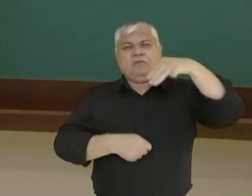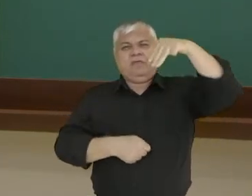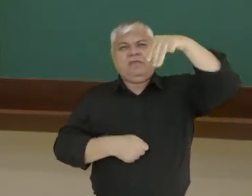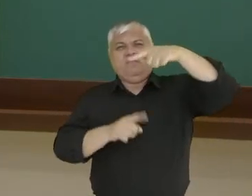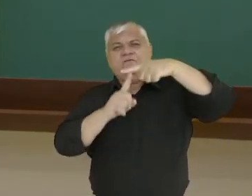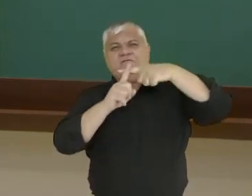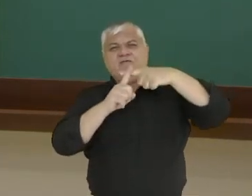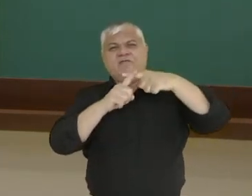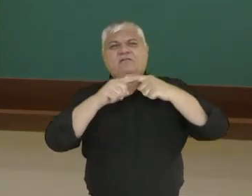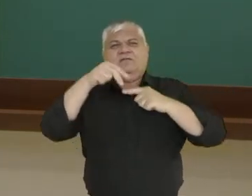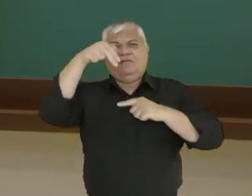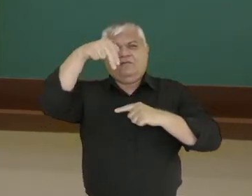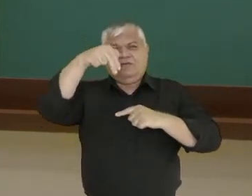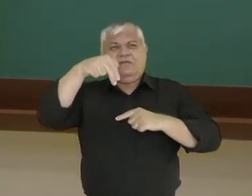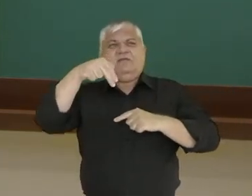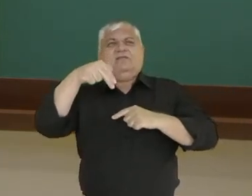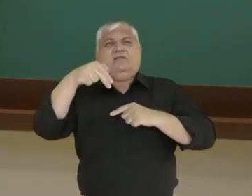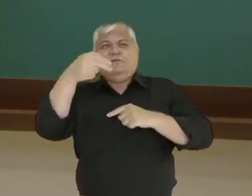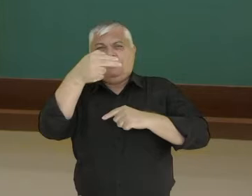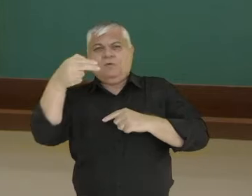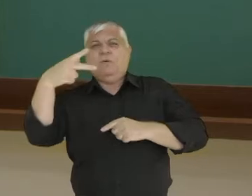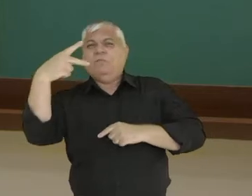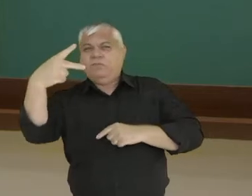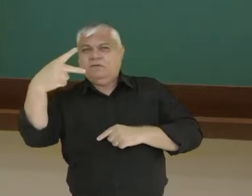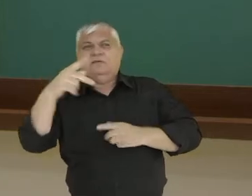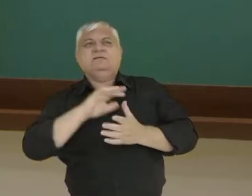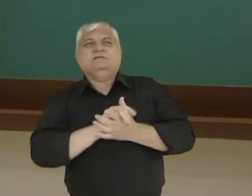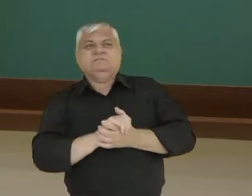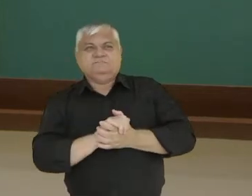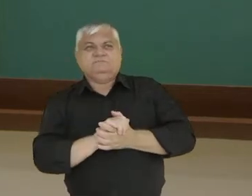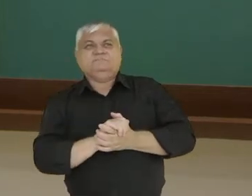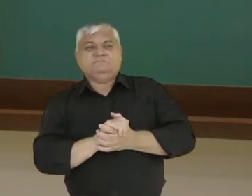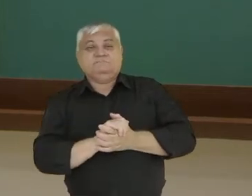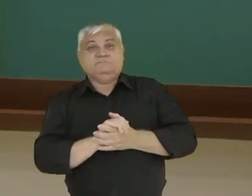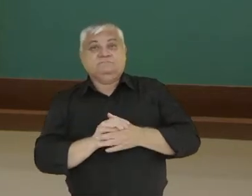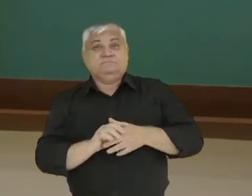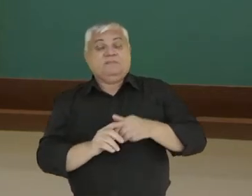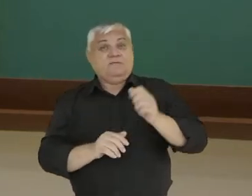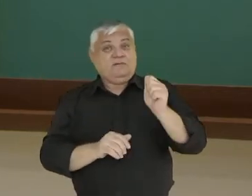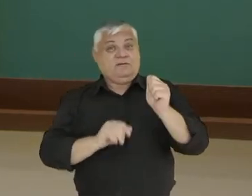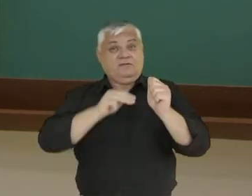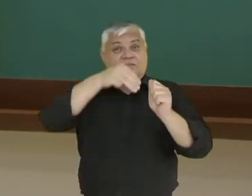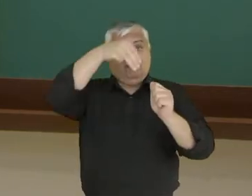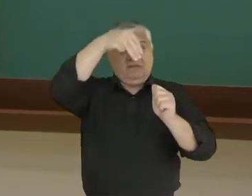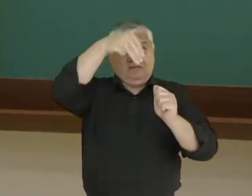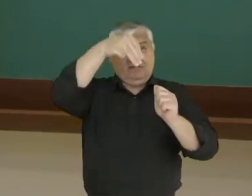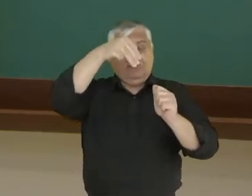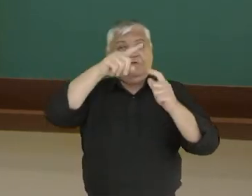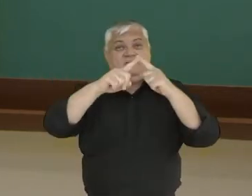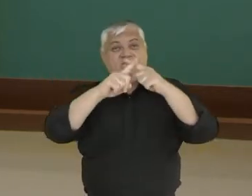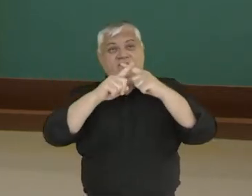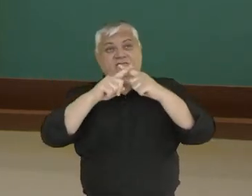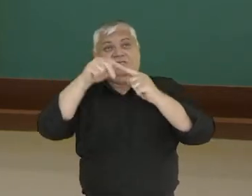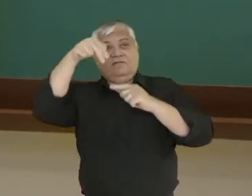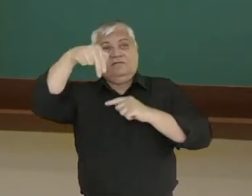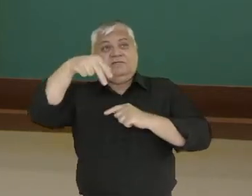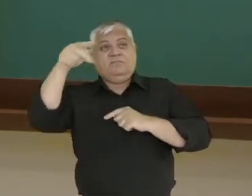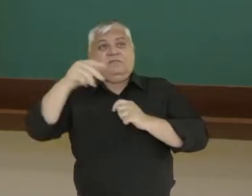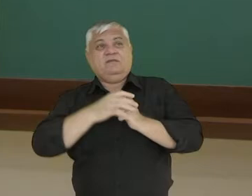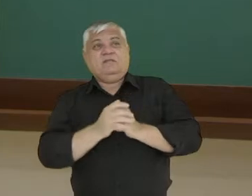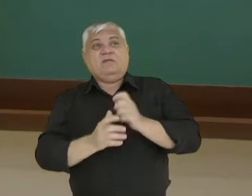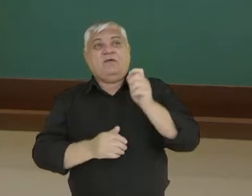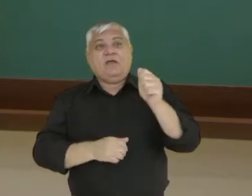aplicamos a definição de logaritmo. A elevado na p é igual ao